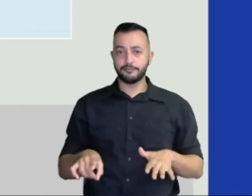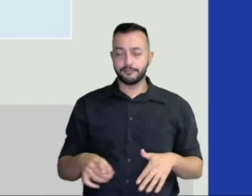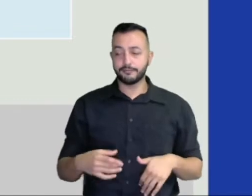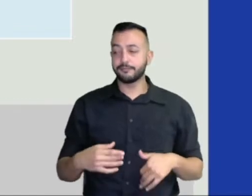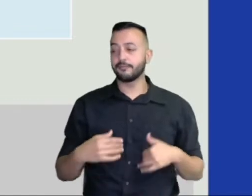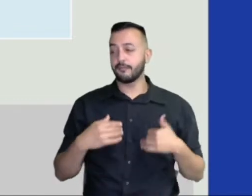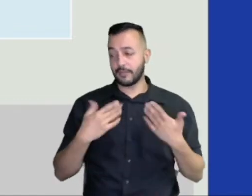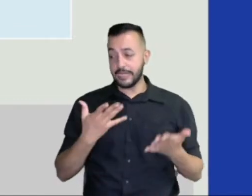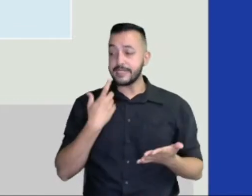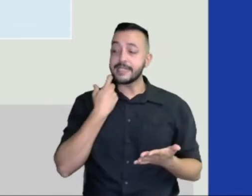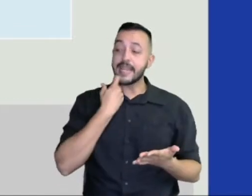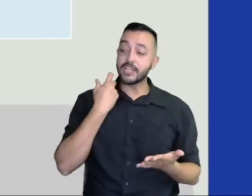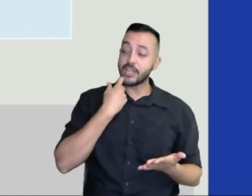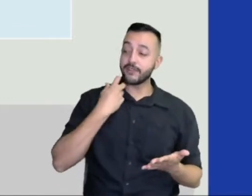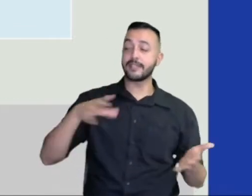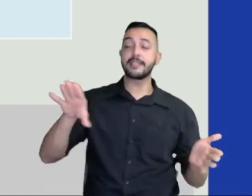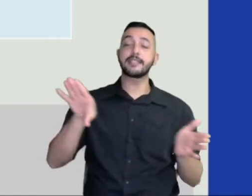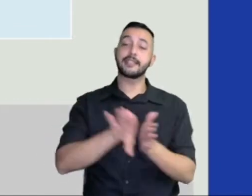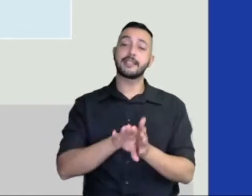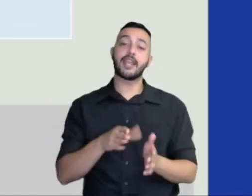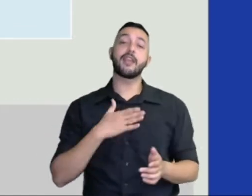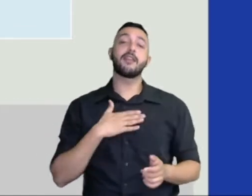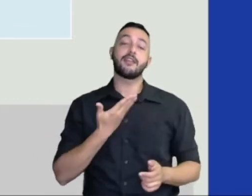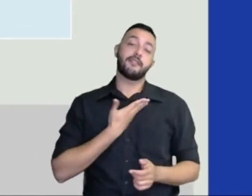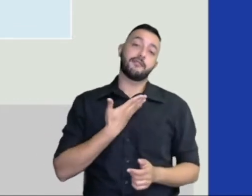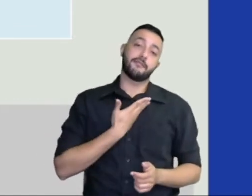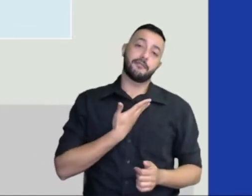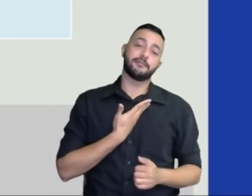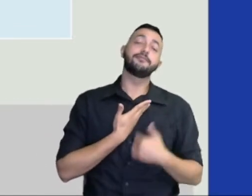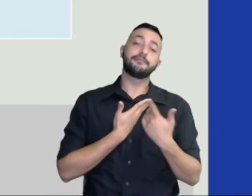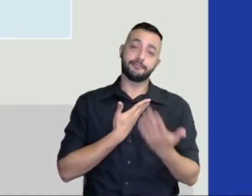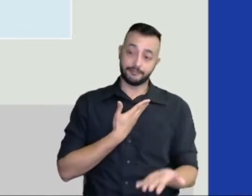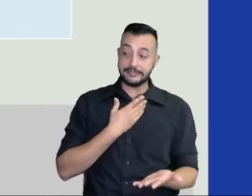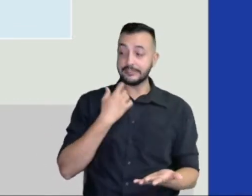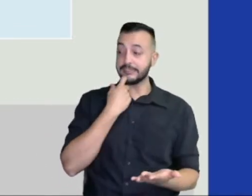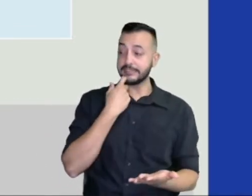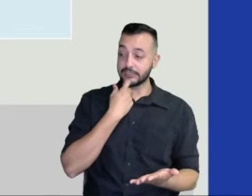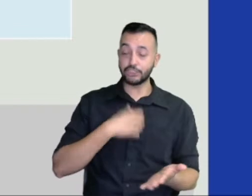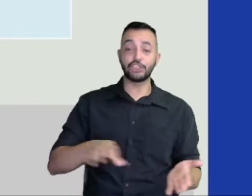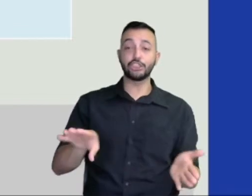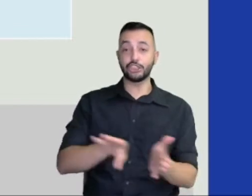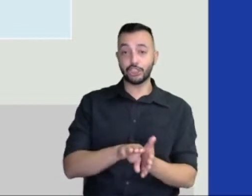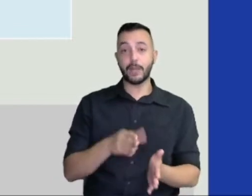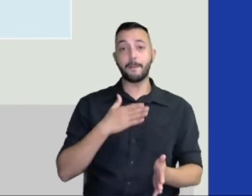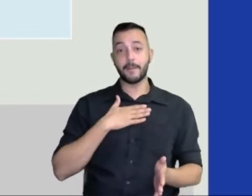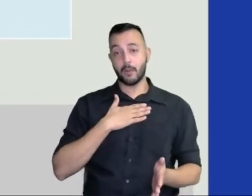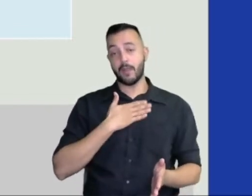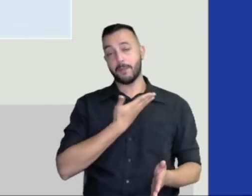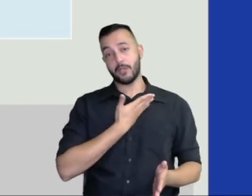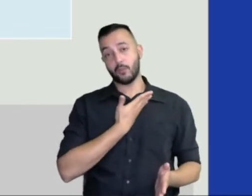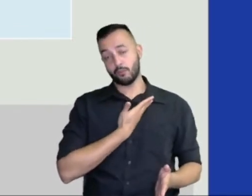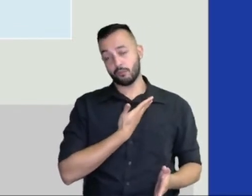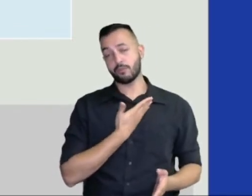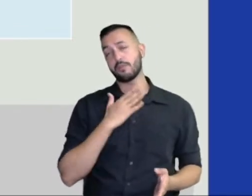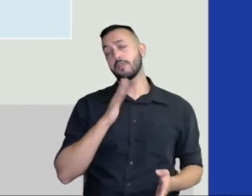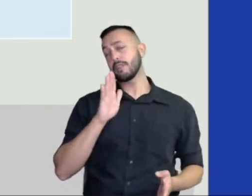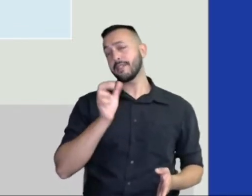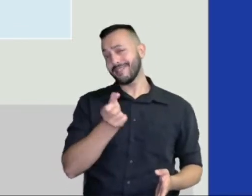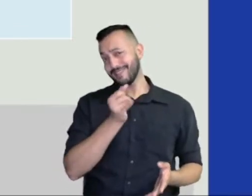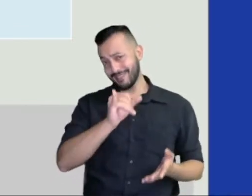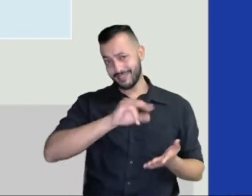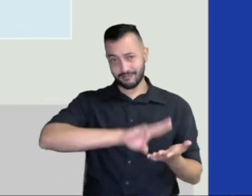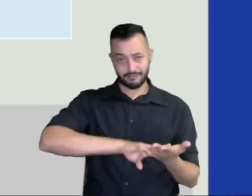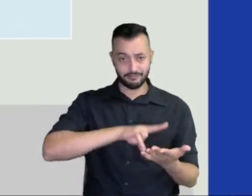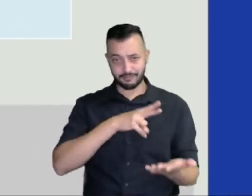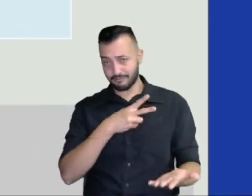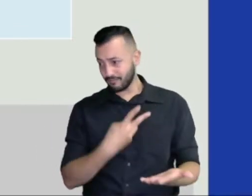El viernes llegan mis amigos. Sexta-feira chegam meus amigos. Se a gente fosse traduzir